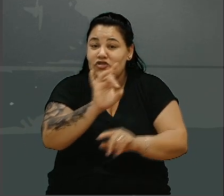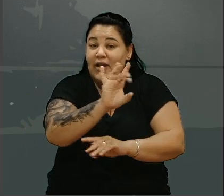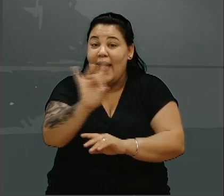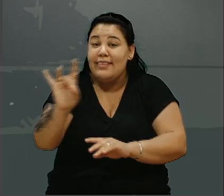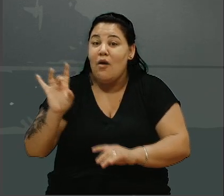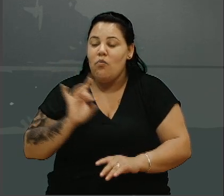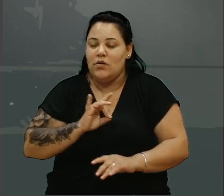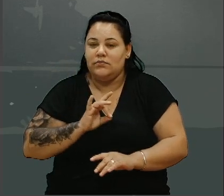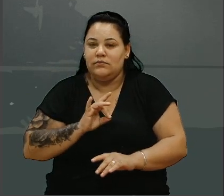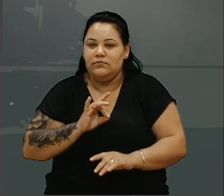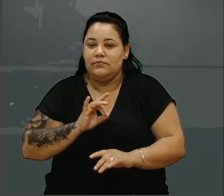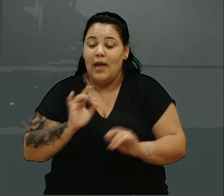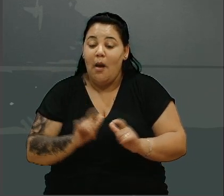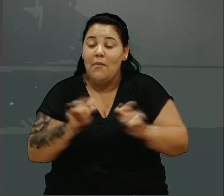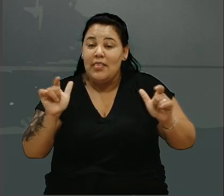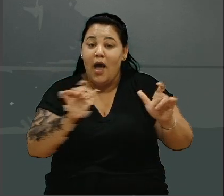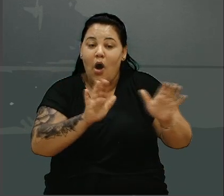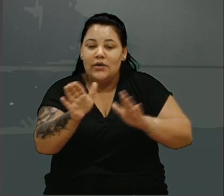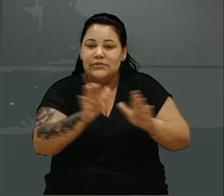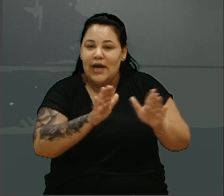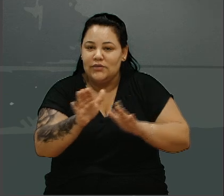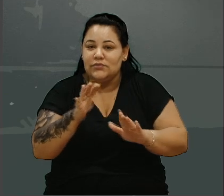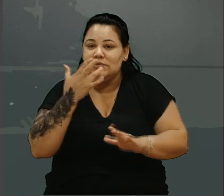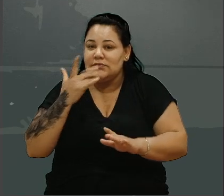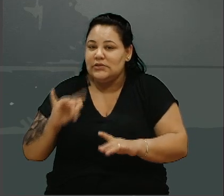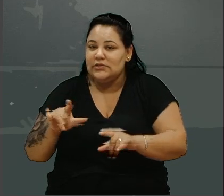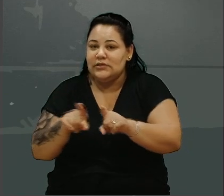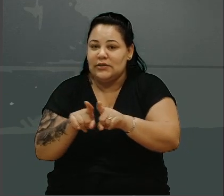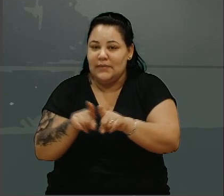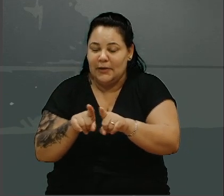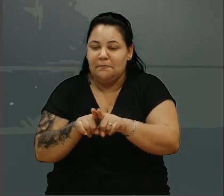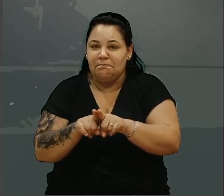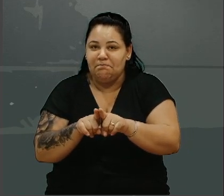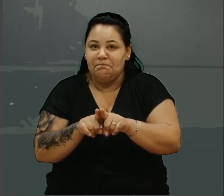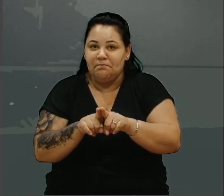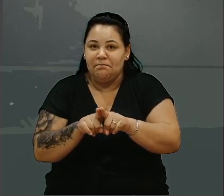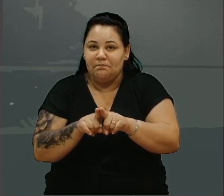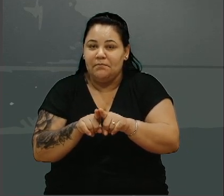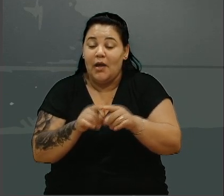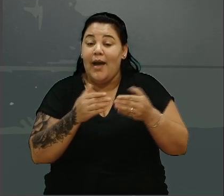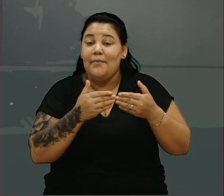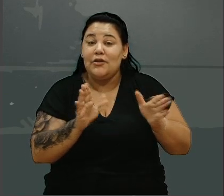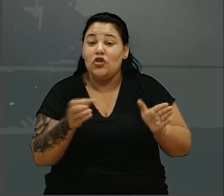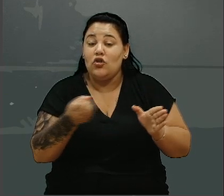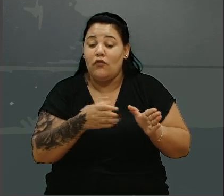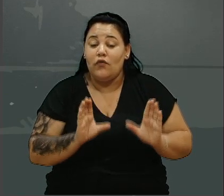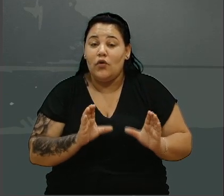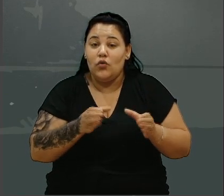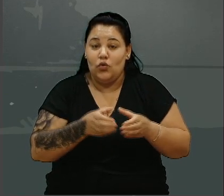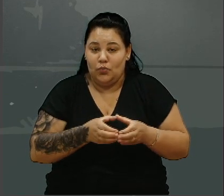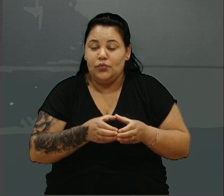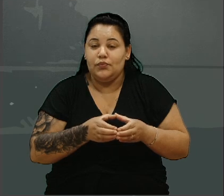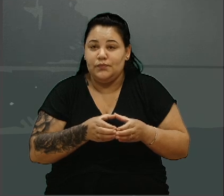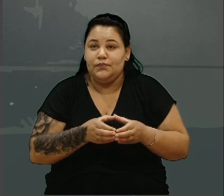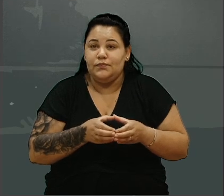infantil, com a abertura de novas turmas de pré-escola nas EMEFs,